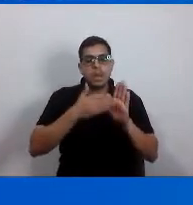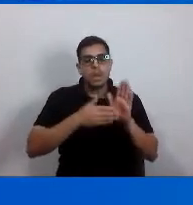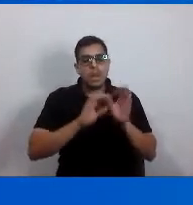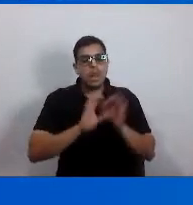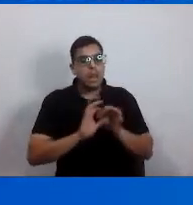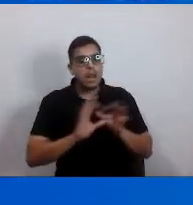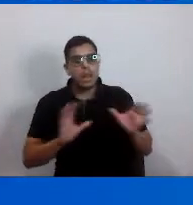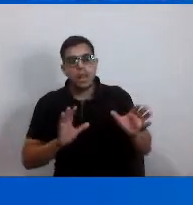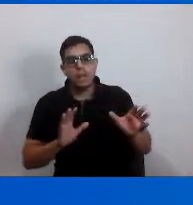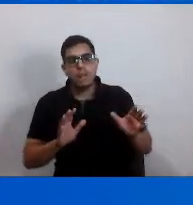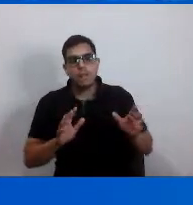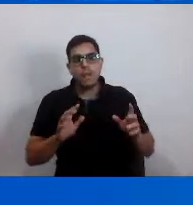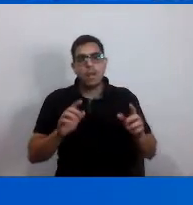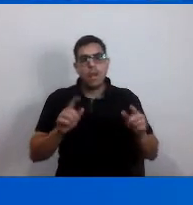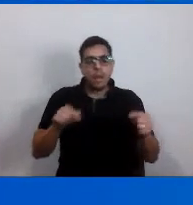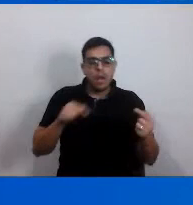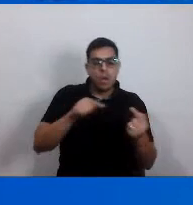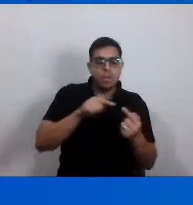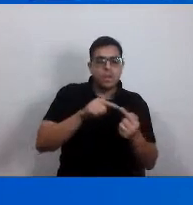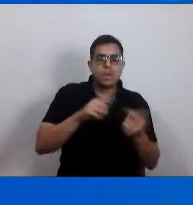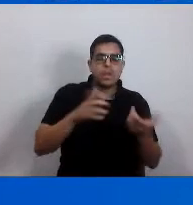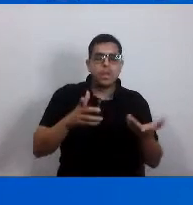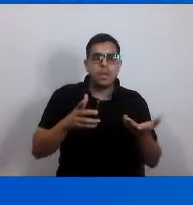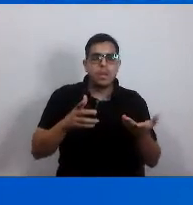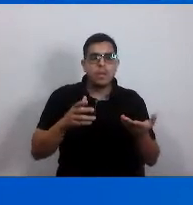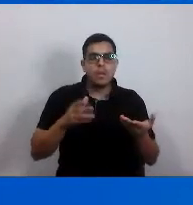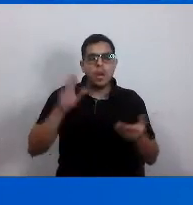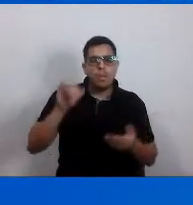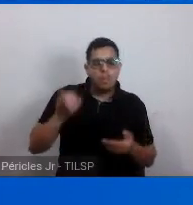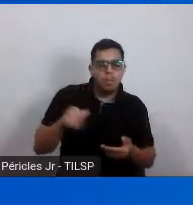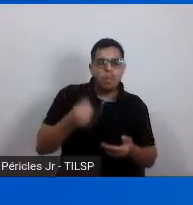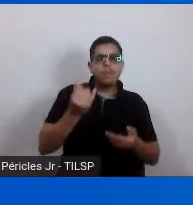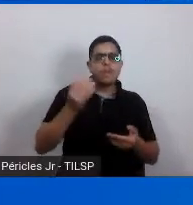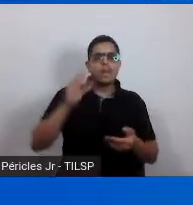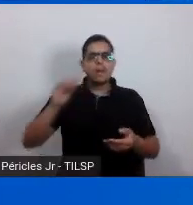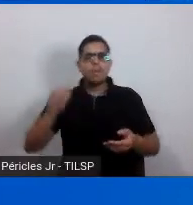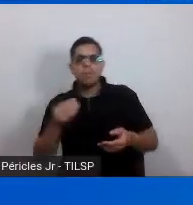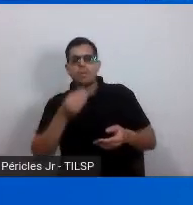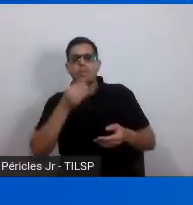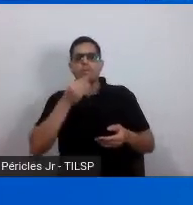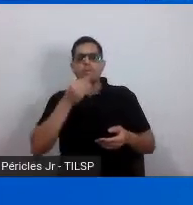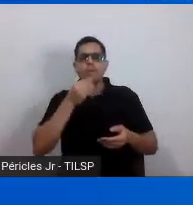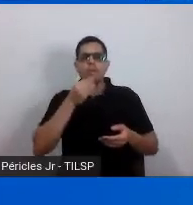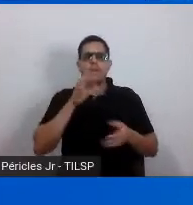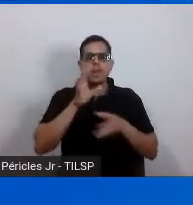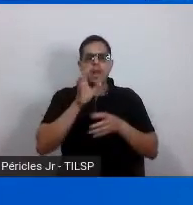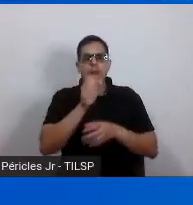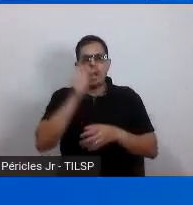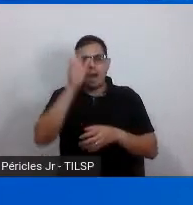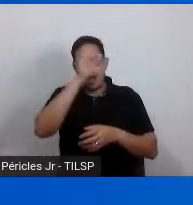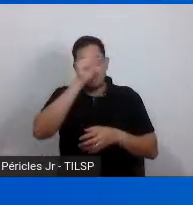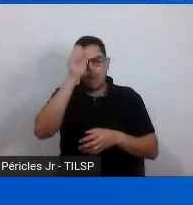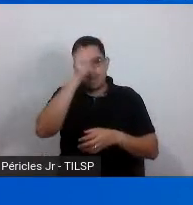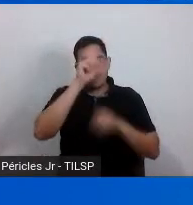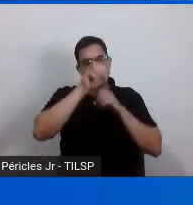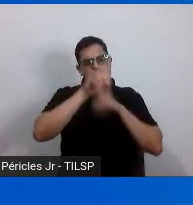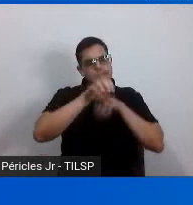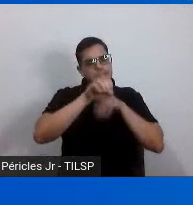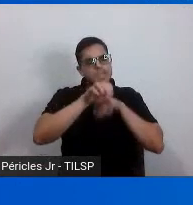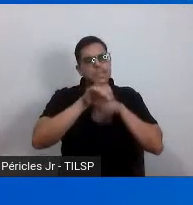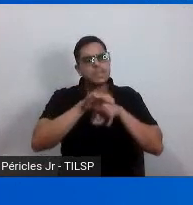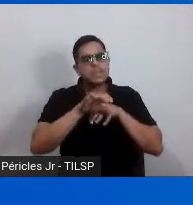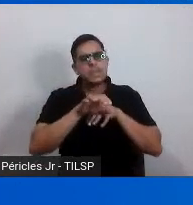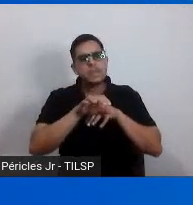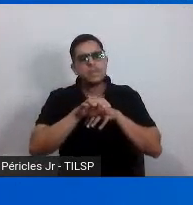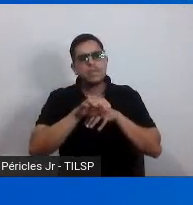seja feito Ou seja que as experiências de aprendizagem sejam concretamente o fator mais importante do